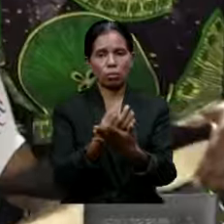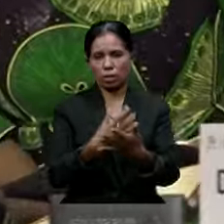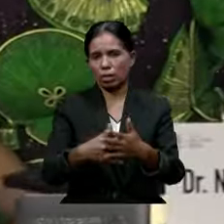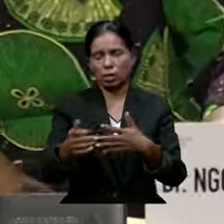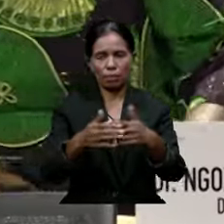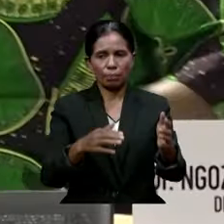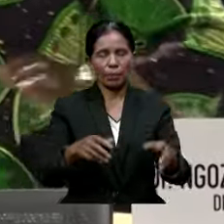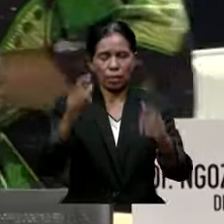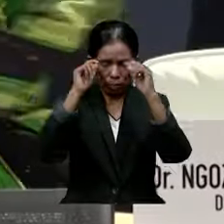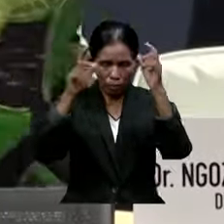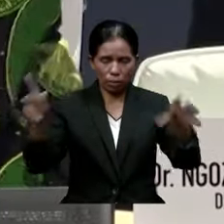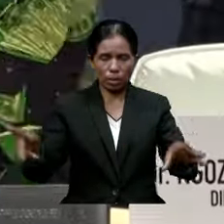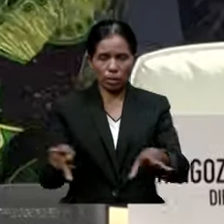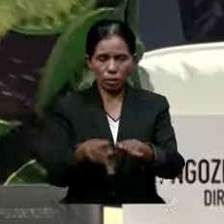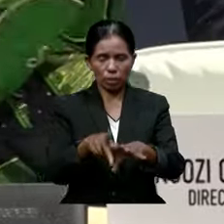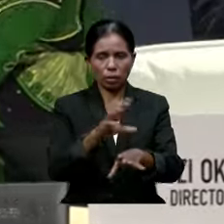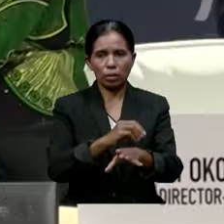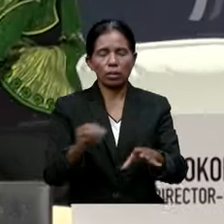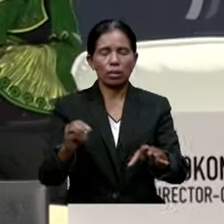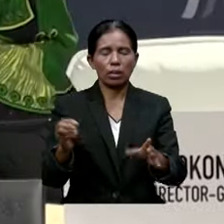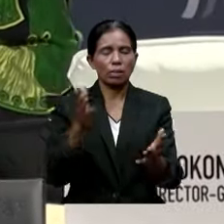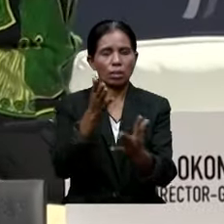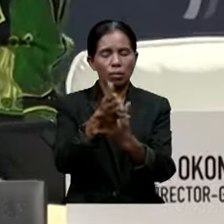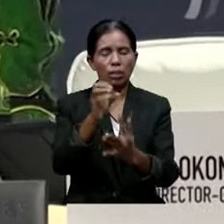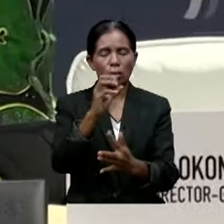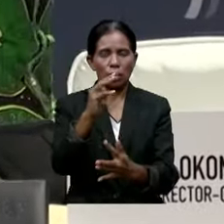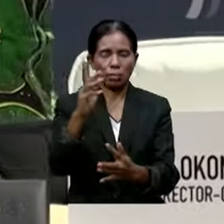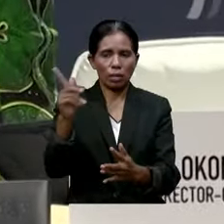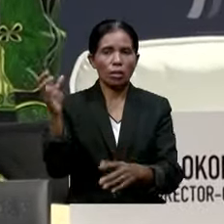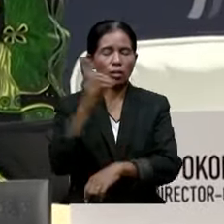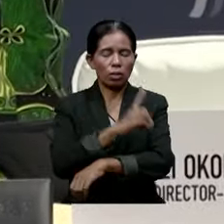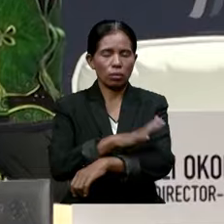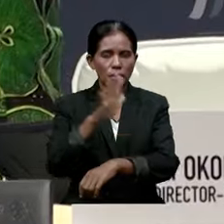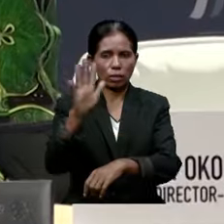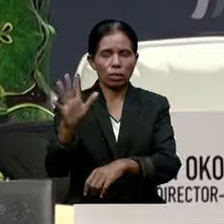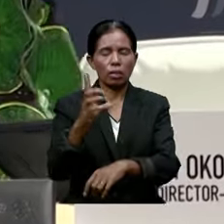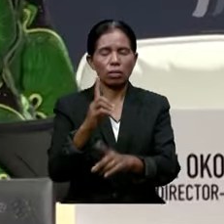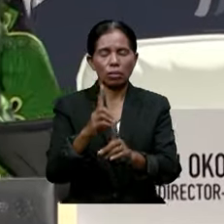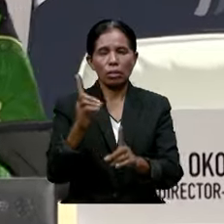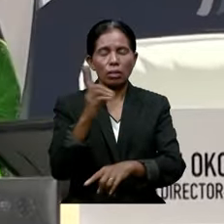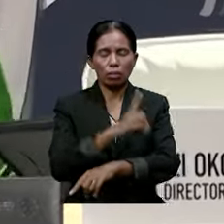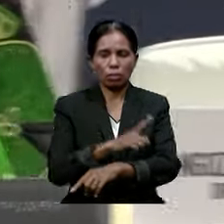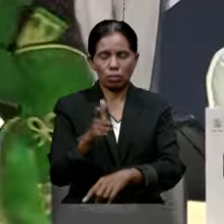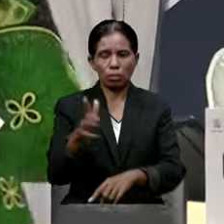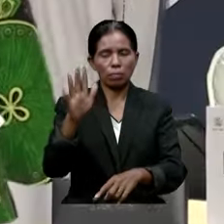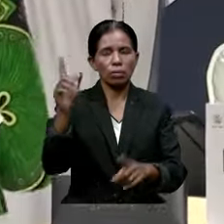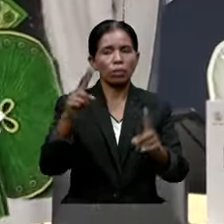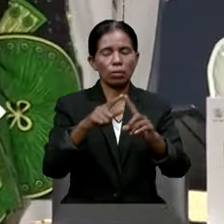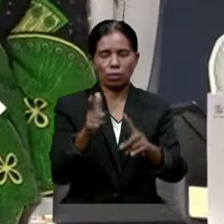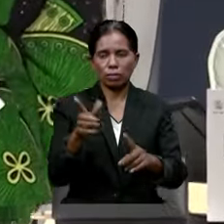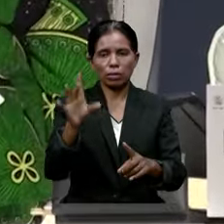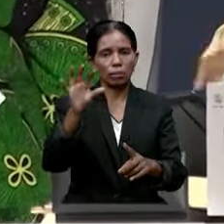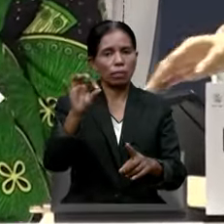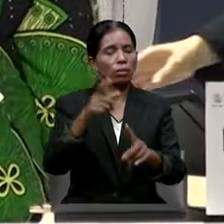vai participar da assinatura formalização adesão da OMK e Abu Dhabi durante Lorong 5, a Rússia Lorong Rondrosin 5, to Lorong Rondrosin Siaful em